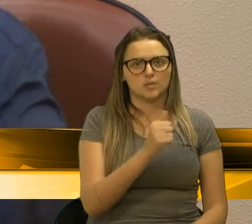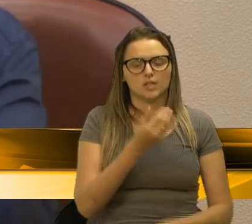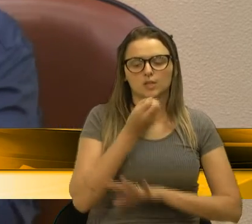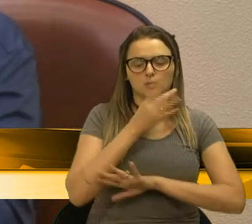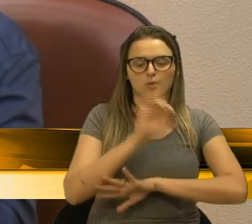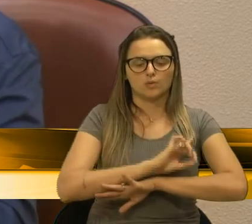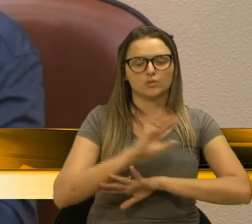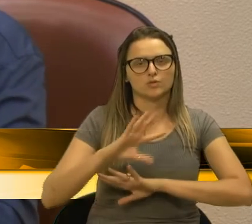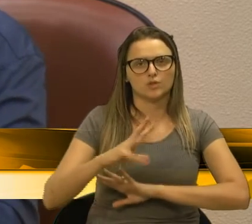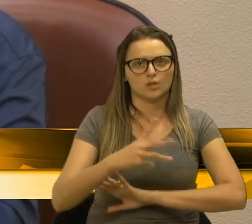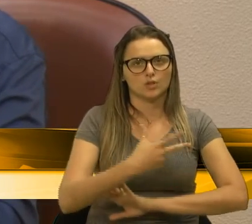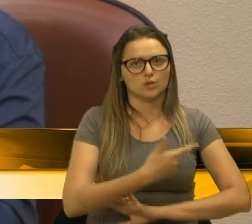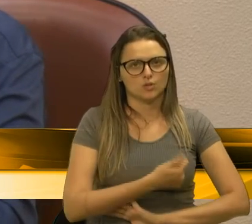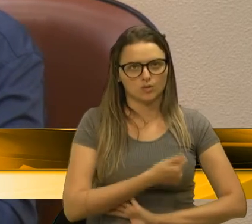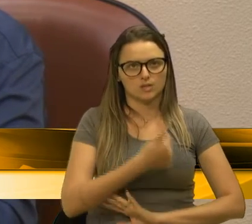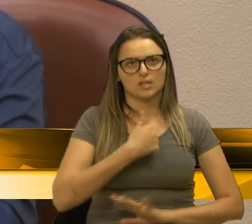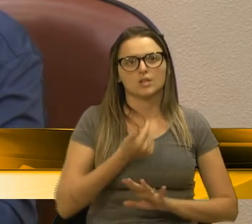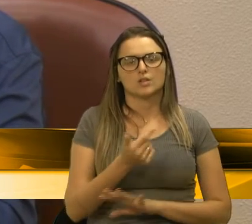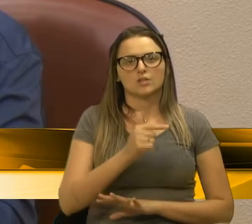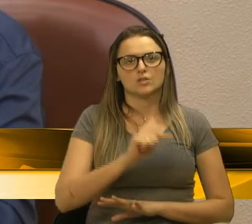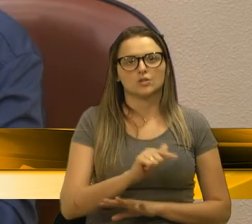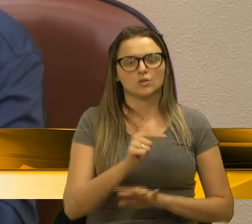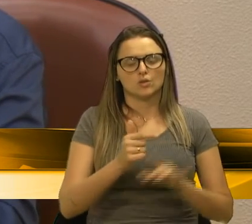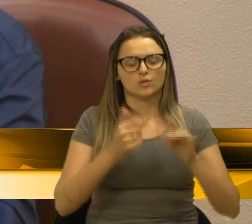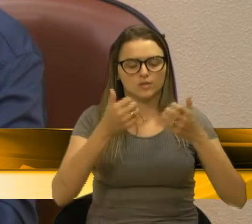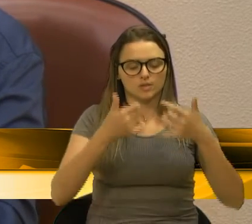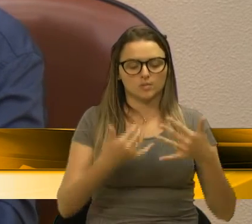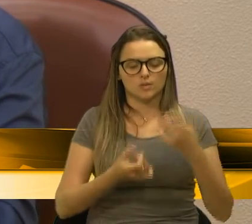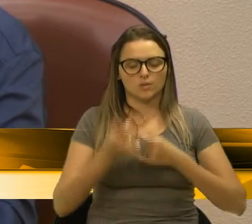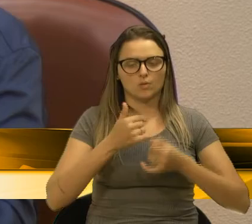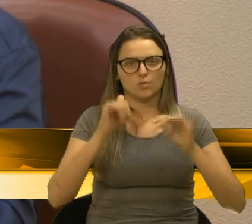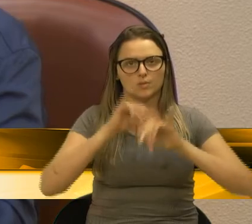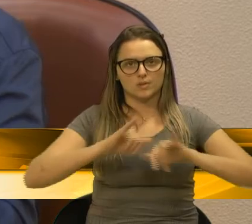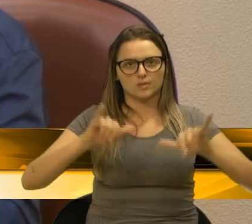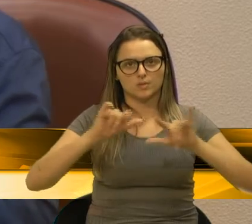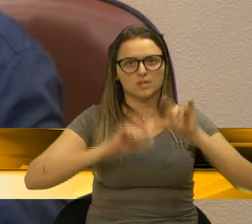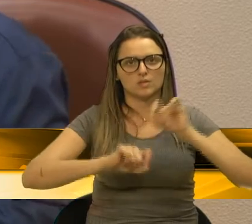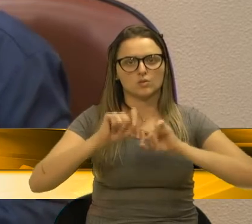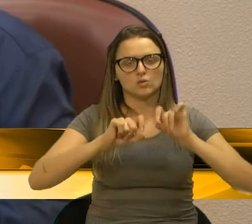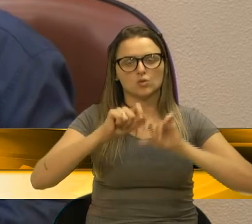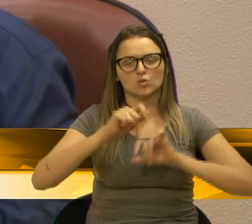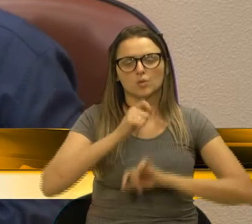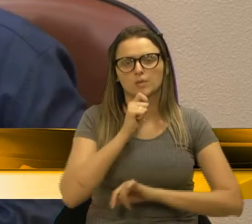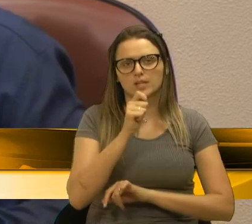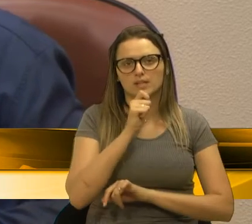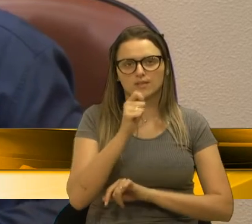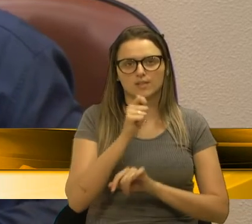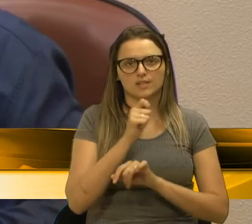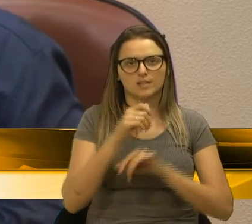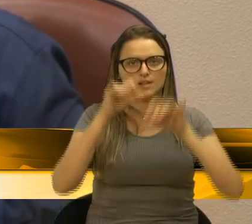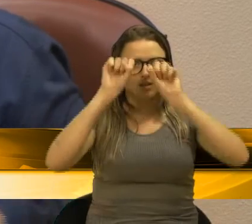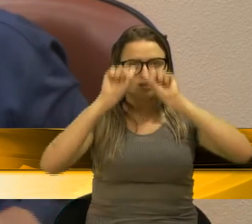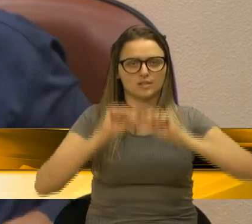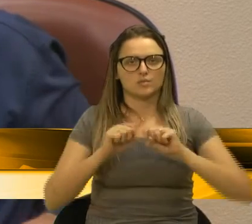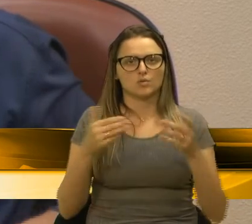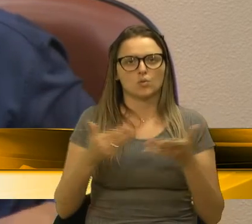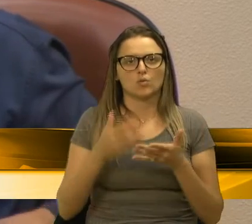bom dia a todos. Repasso novamente algumas informações essenciais para o curso da oitiva desta segunda-feira.